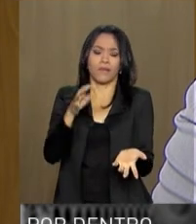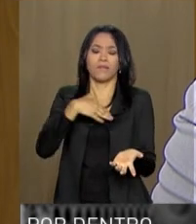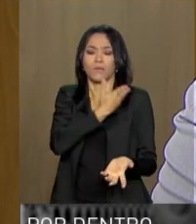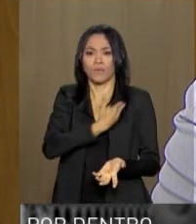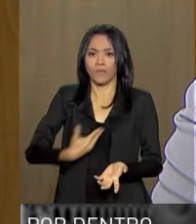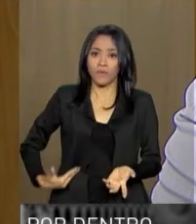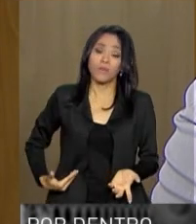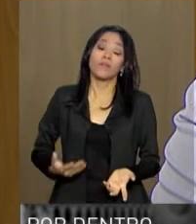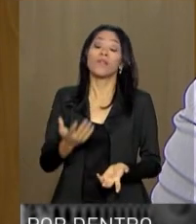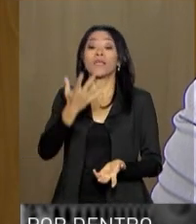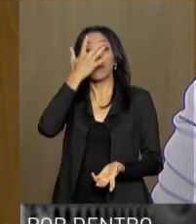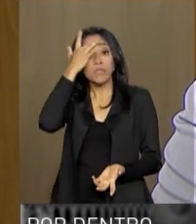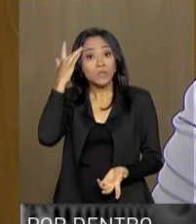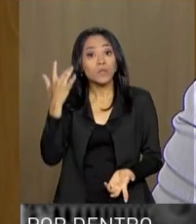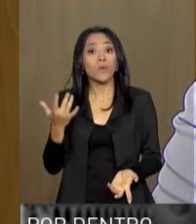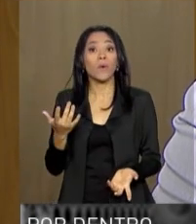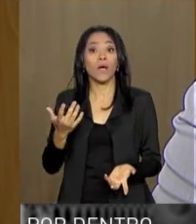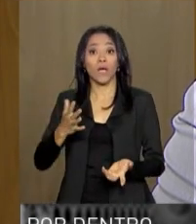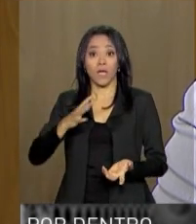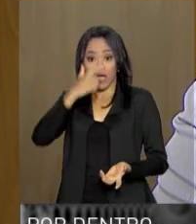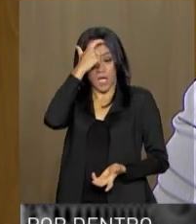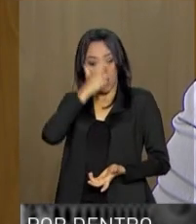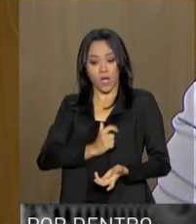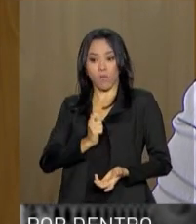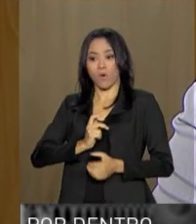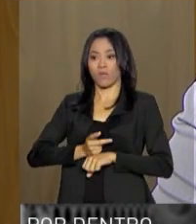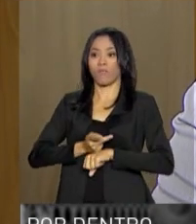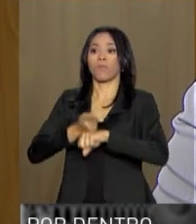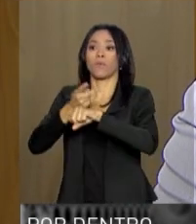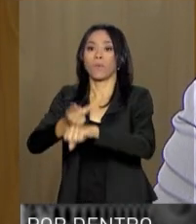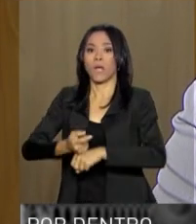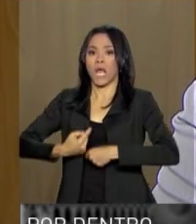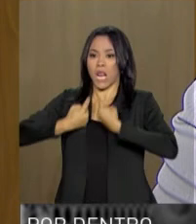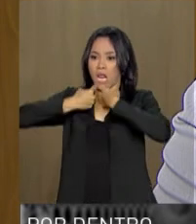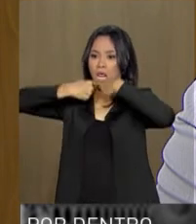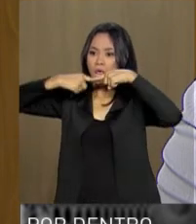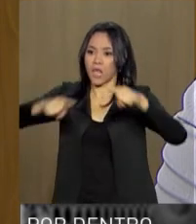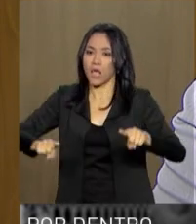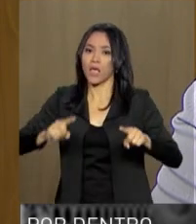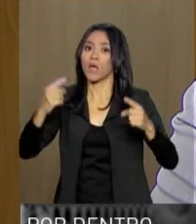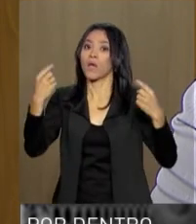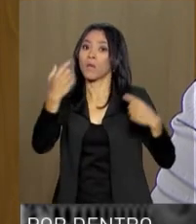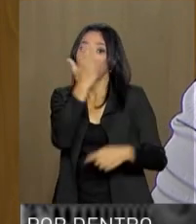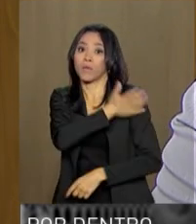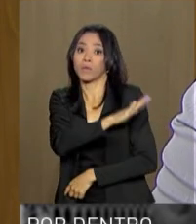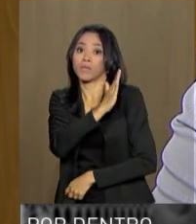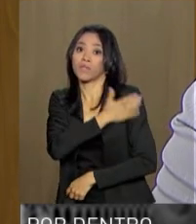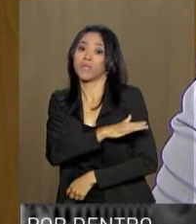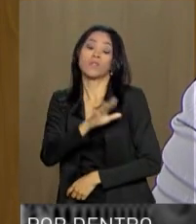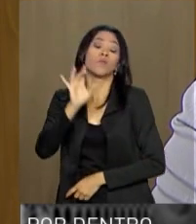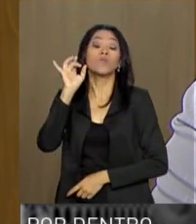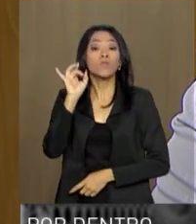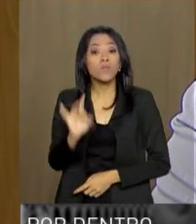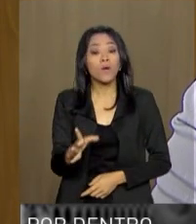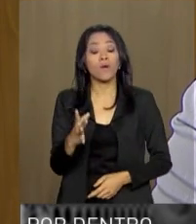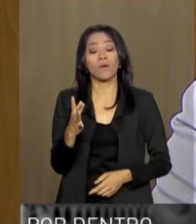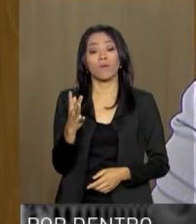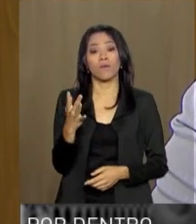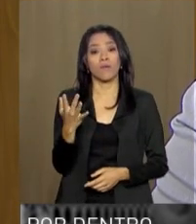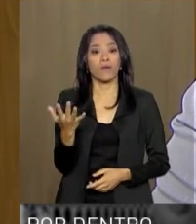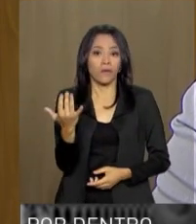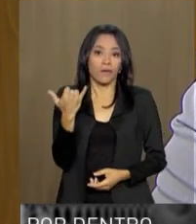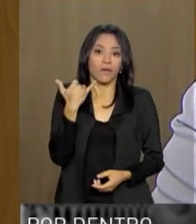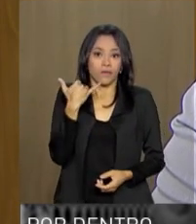ela ao denunciar os crimes de racismo é geral e somente nos canais é de